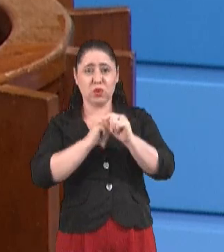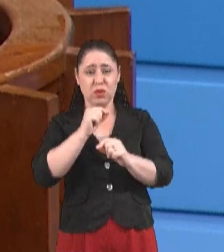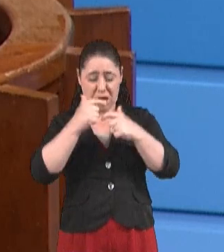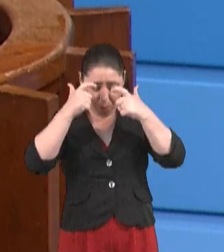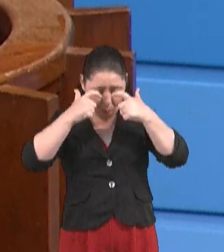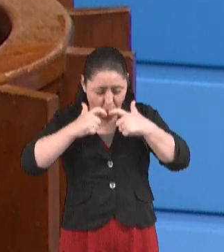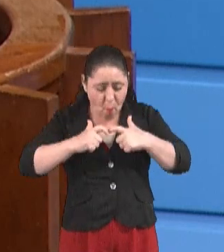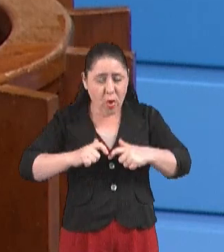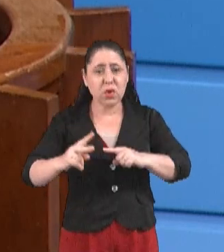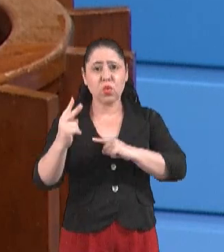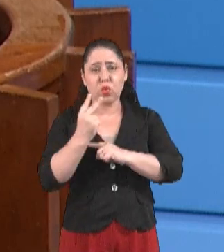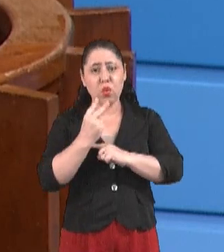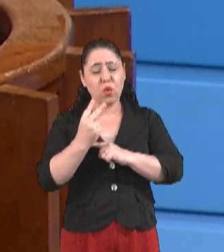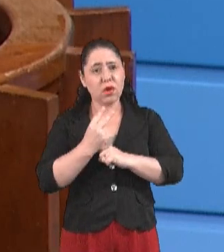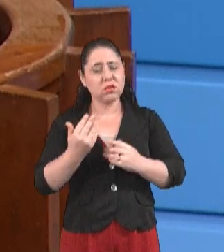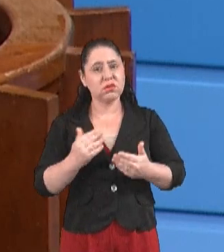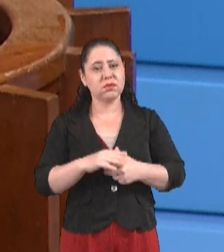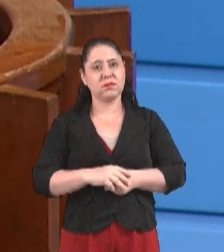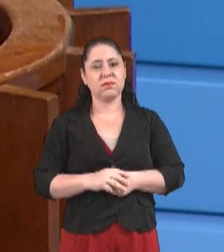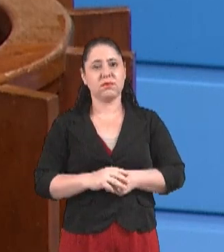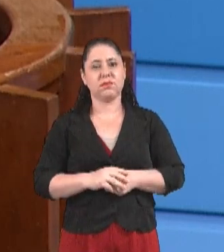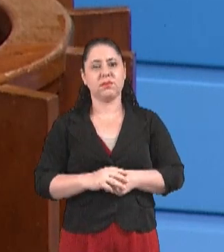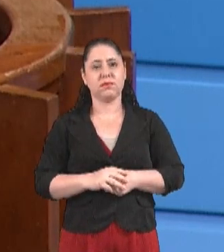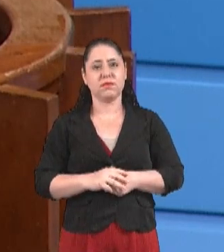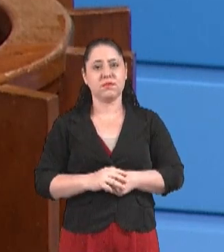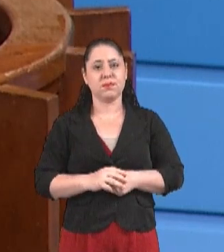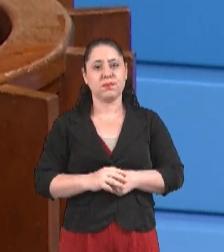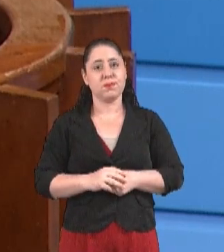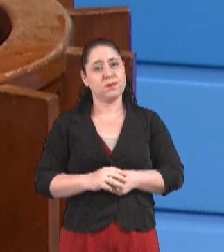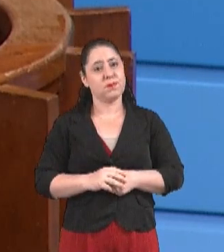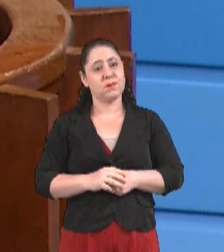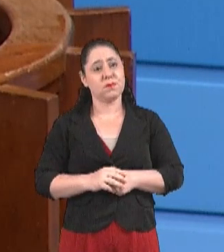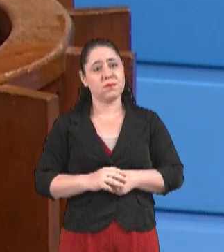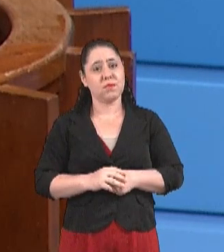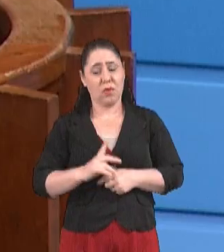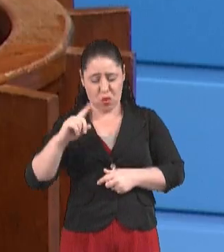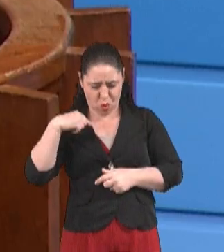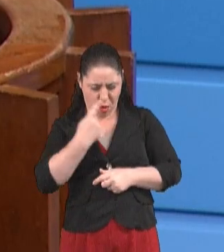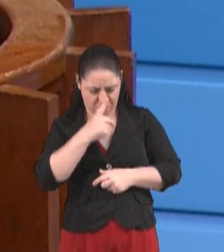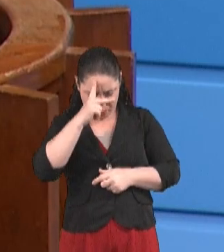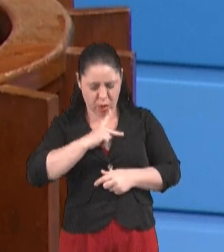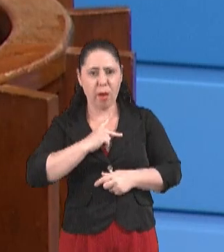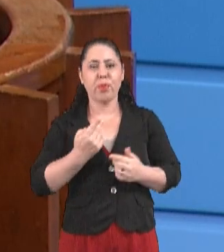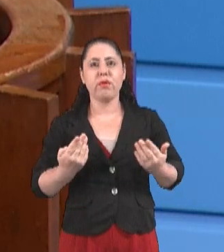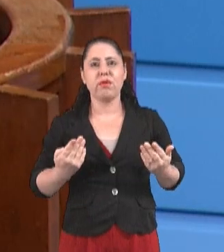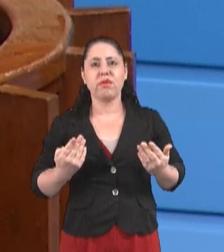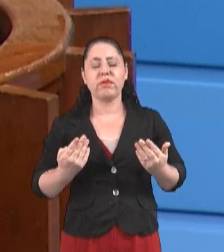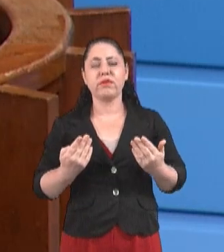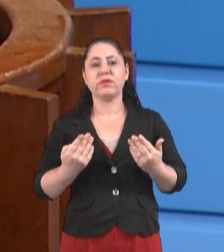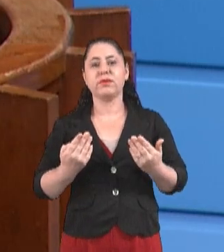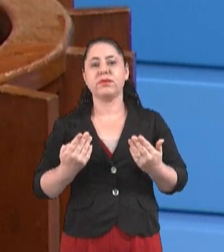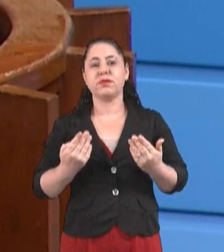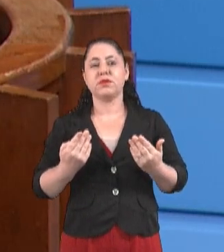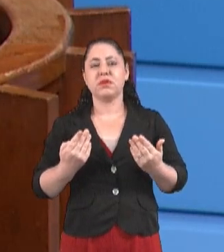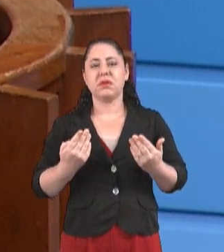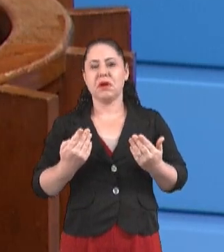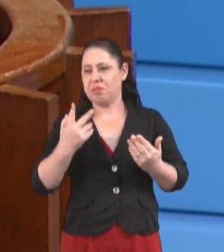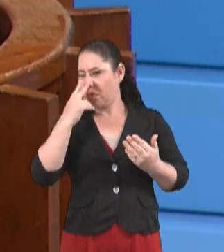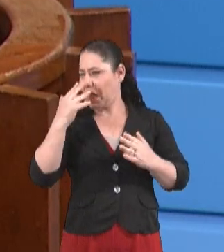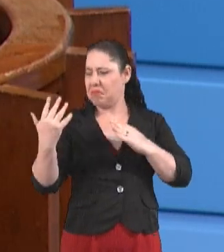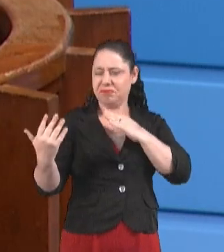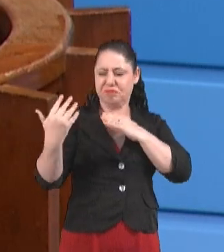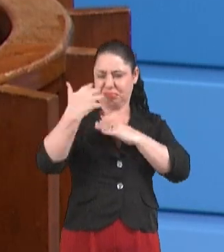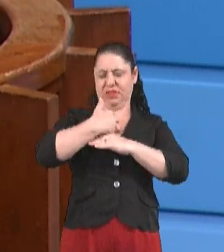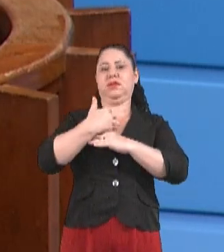pelo nosso corpo, que é nossa propriedade. E ser invadida